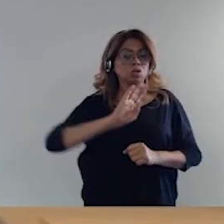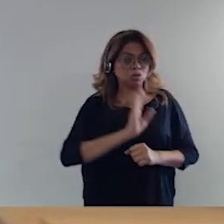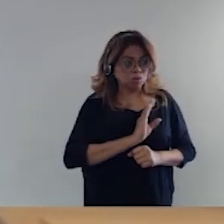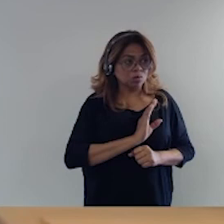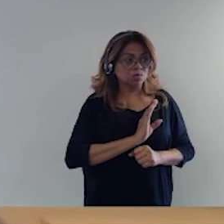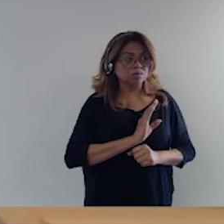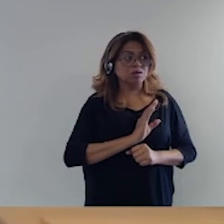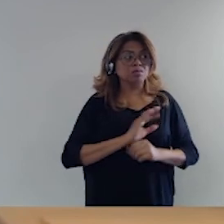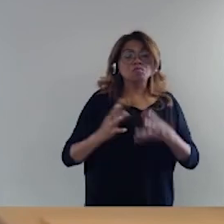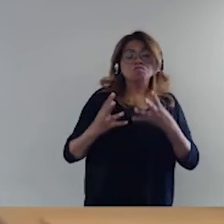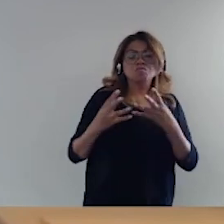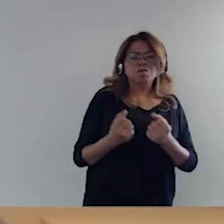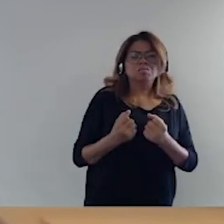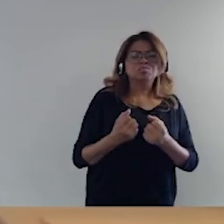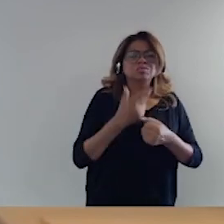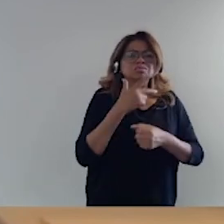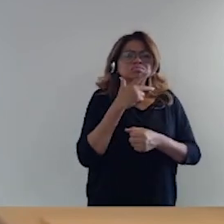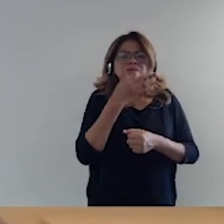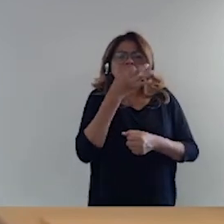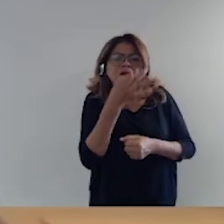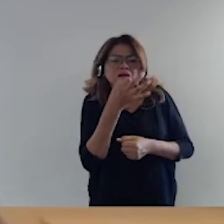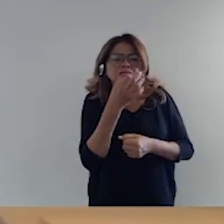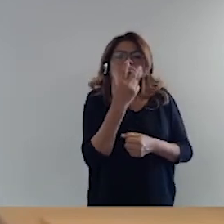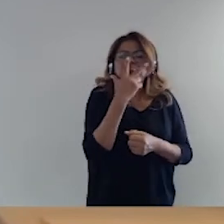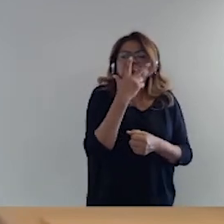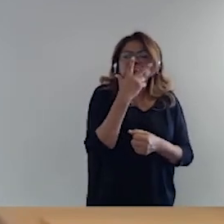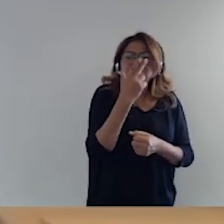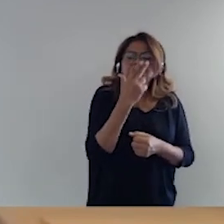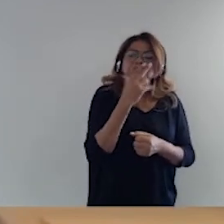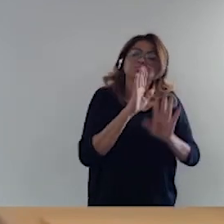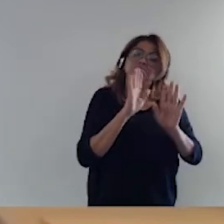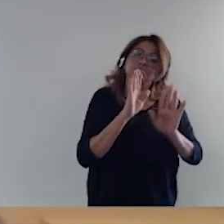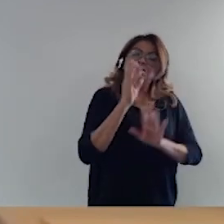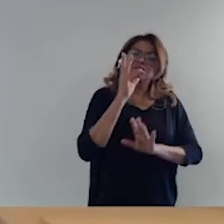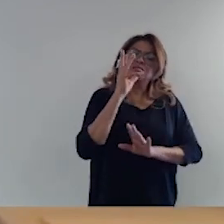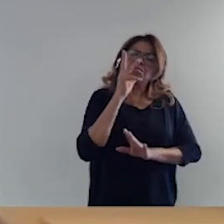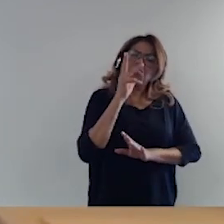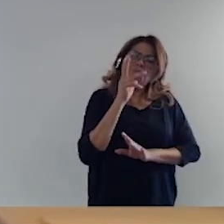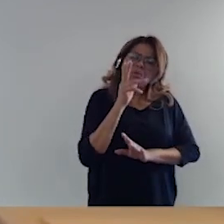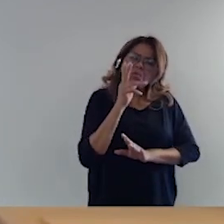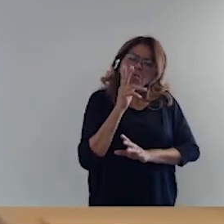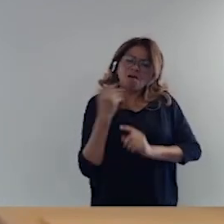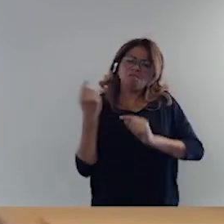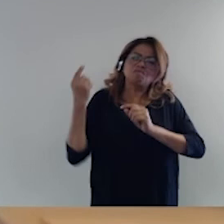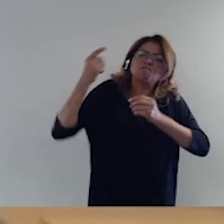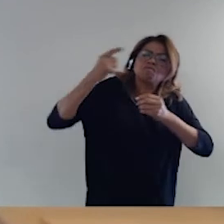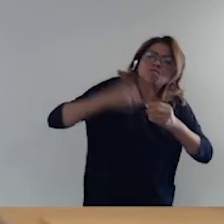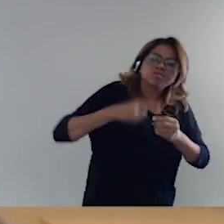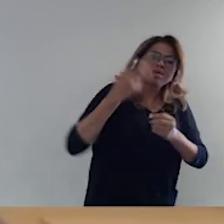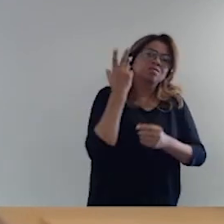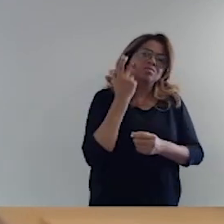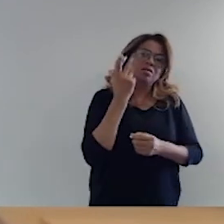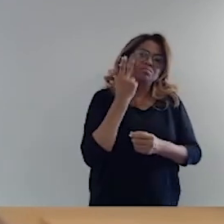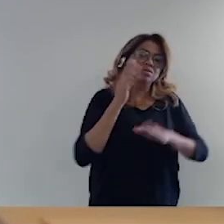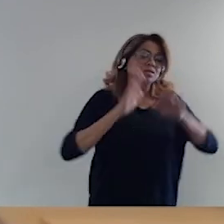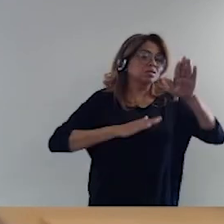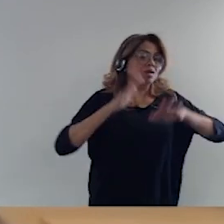nós vamos demorar a voltar à normalidade e que talvez haja um novo